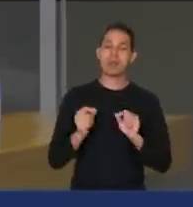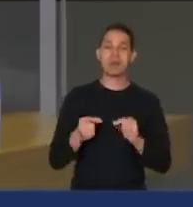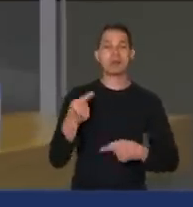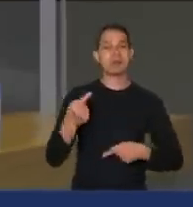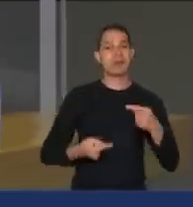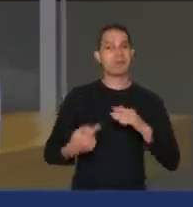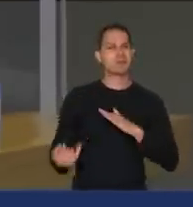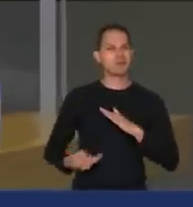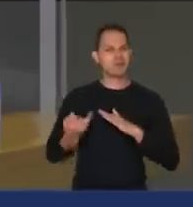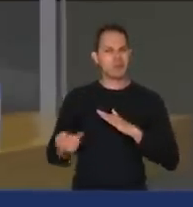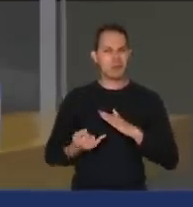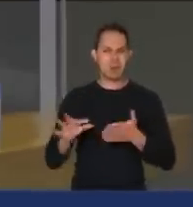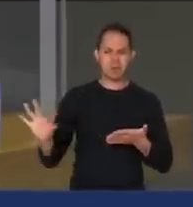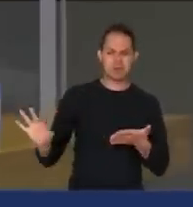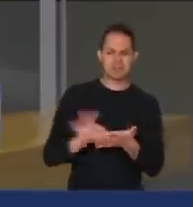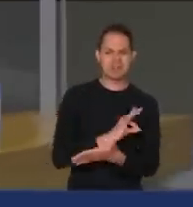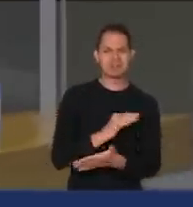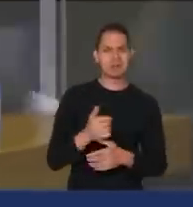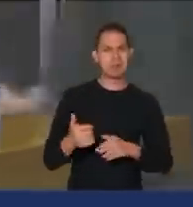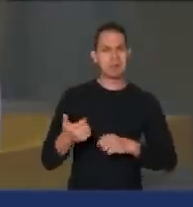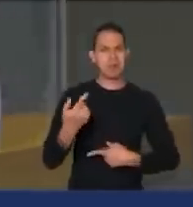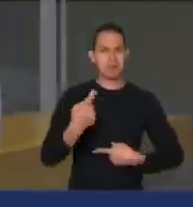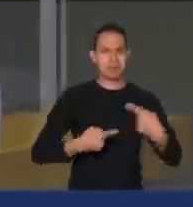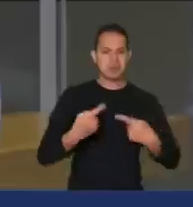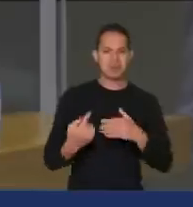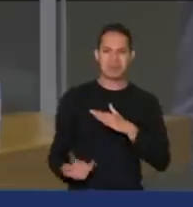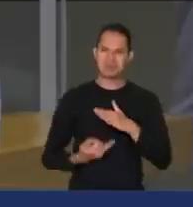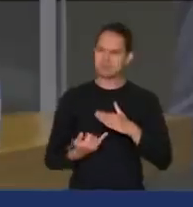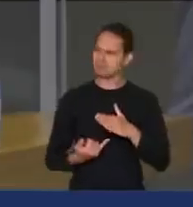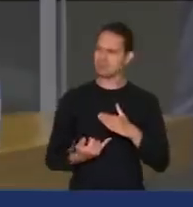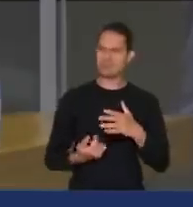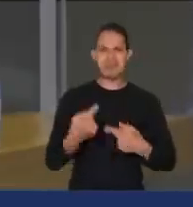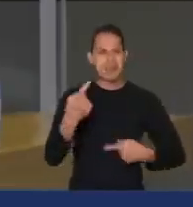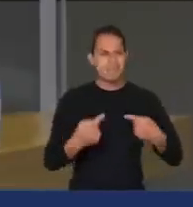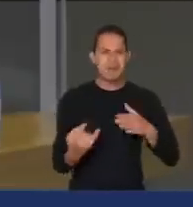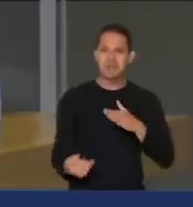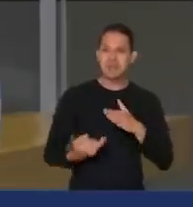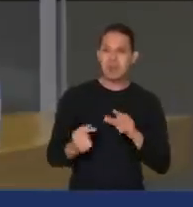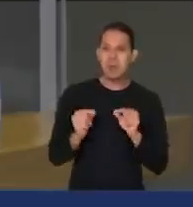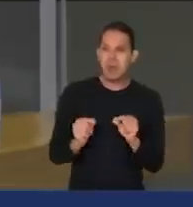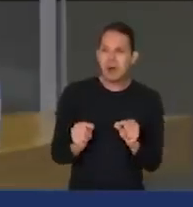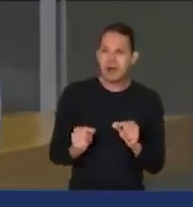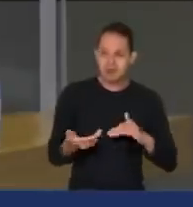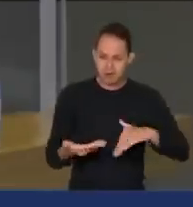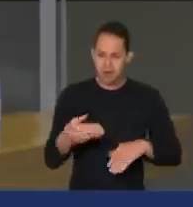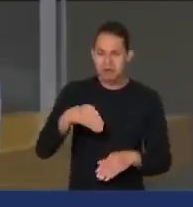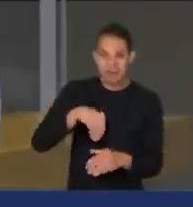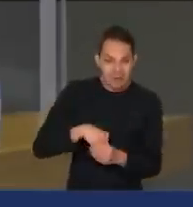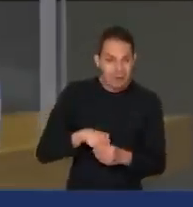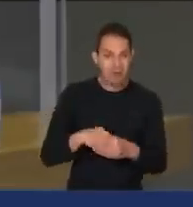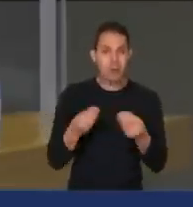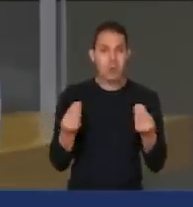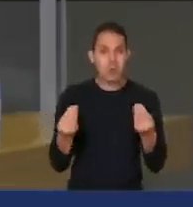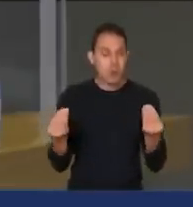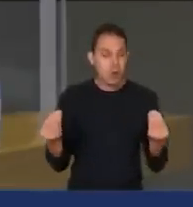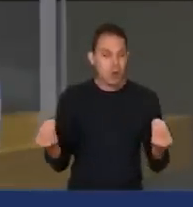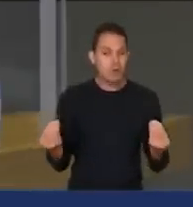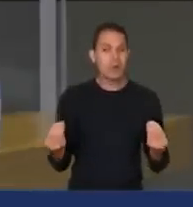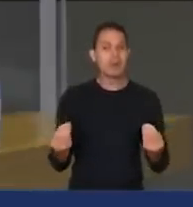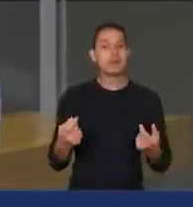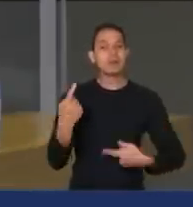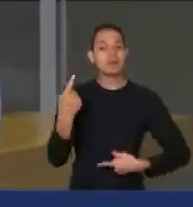informal, inscrições para o debate informal de PEC. Mas que debate informal? Dentro do Congresso Nacional, dentro da Câmara dos Deputados, deve-se